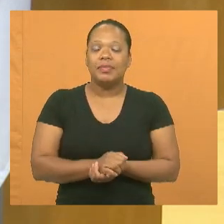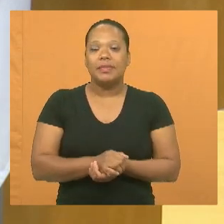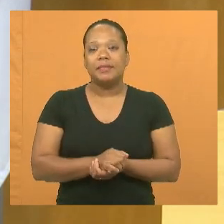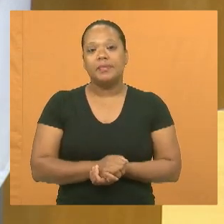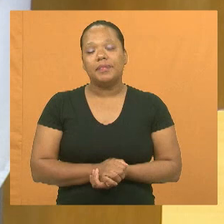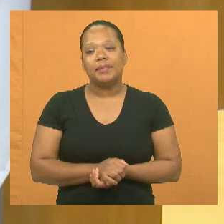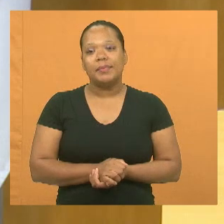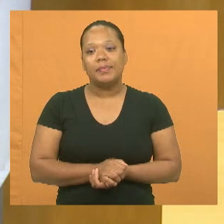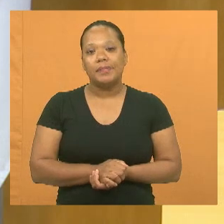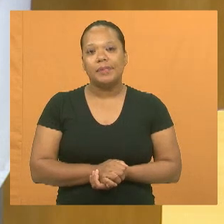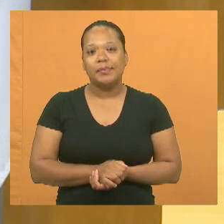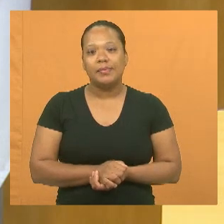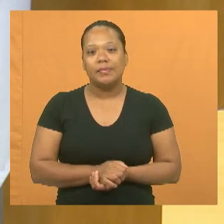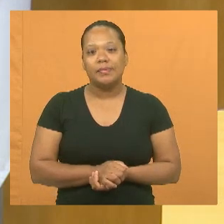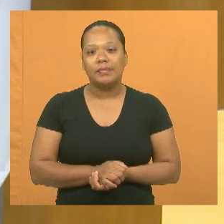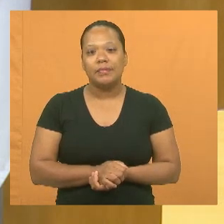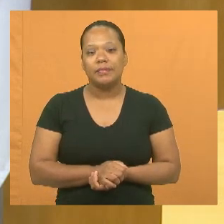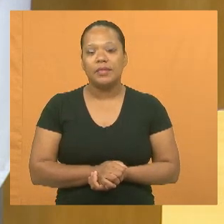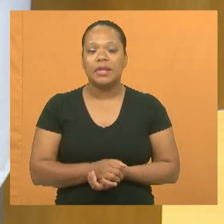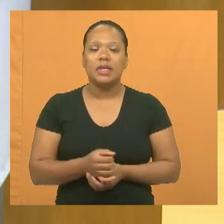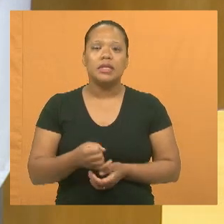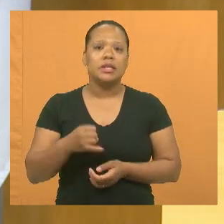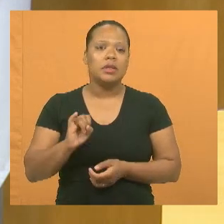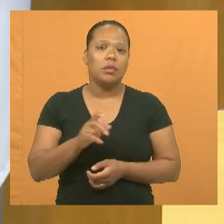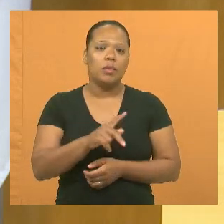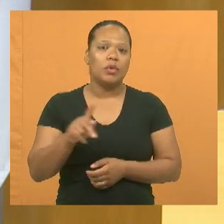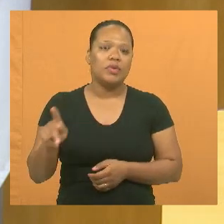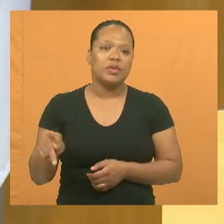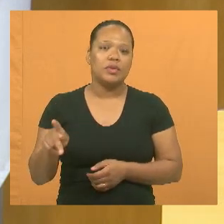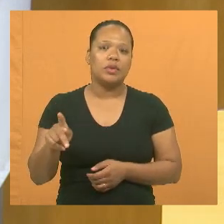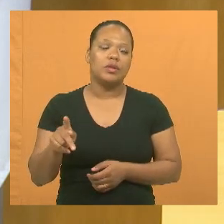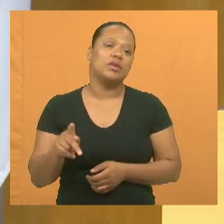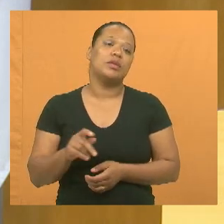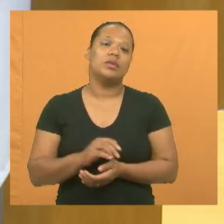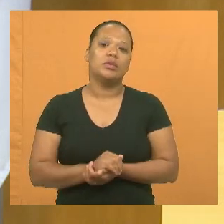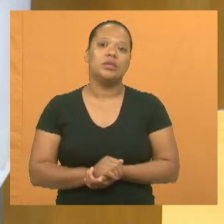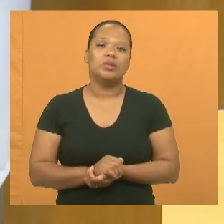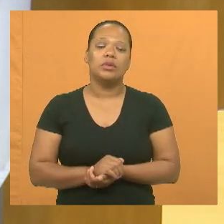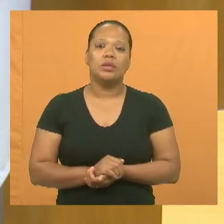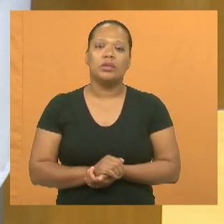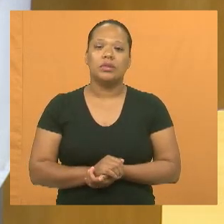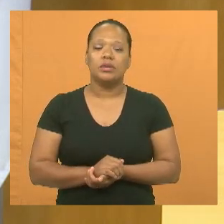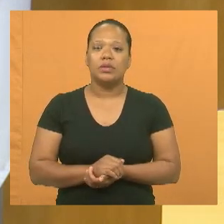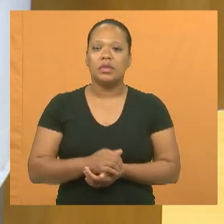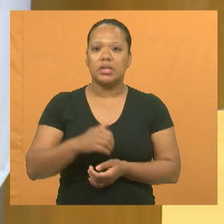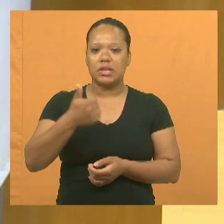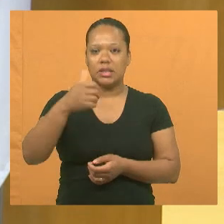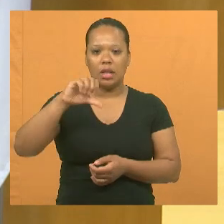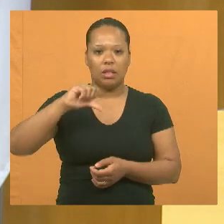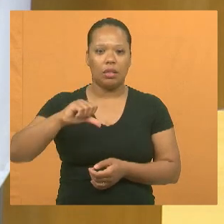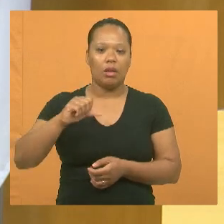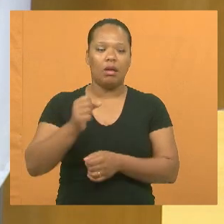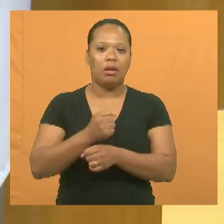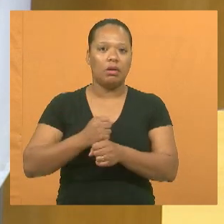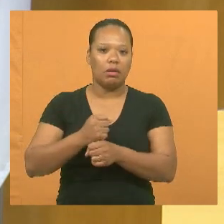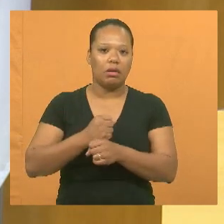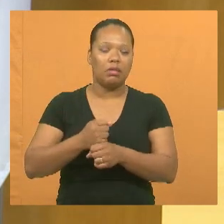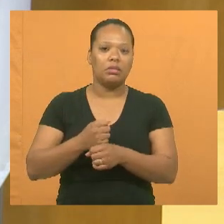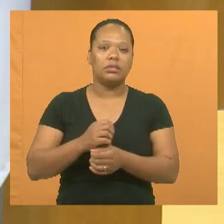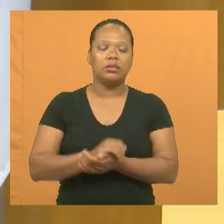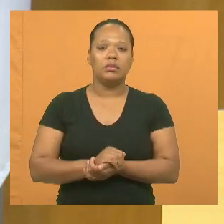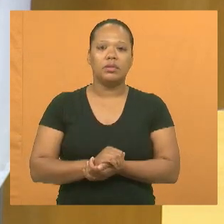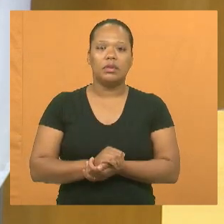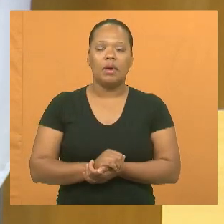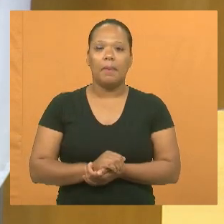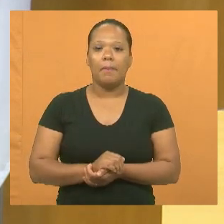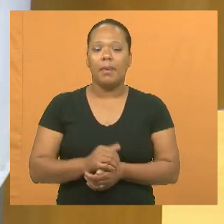Se, para o professor do século XIX, já era mais